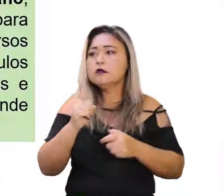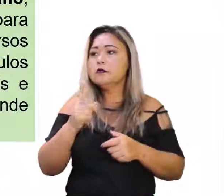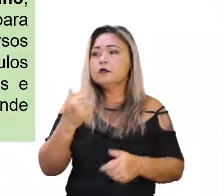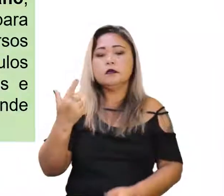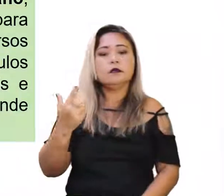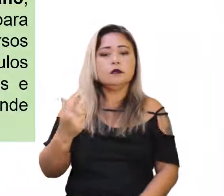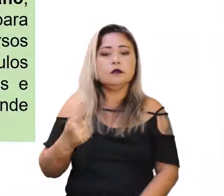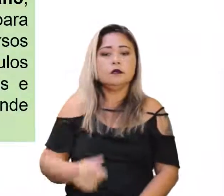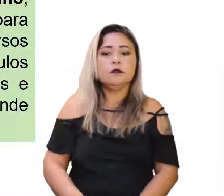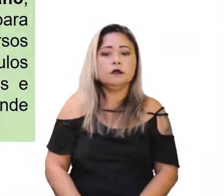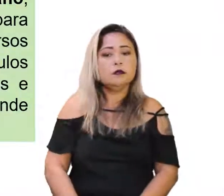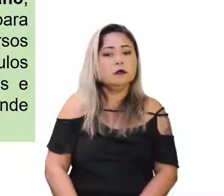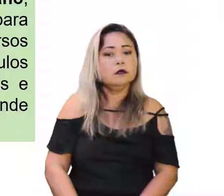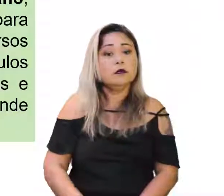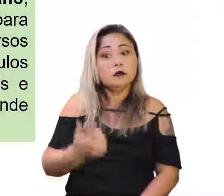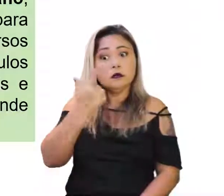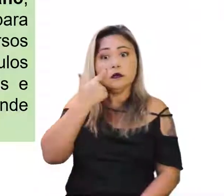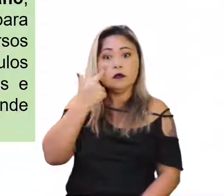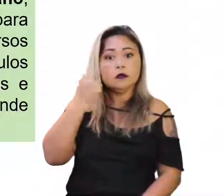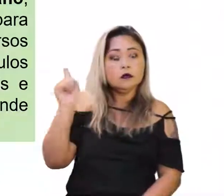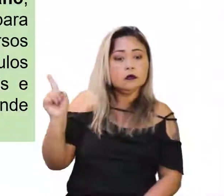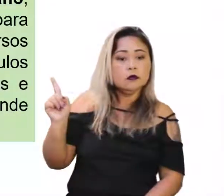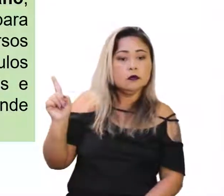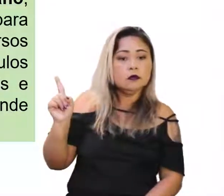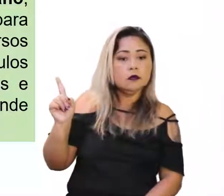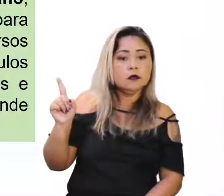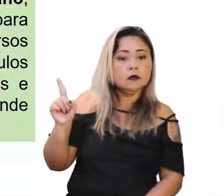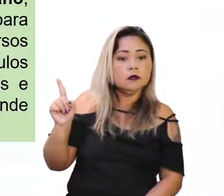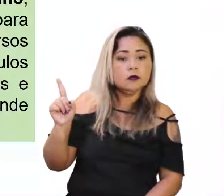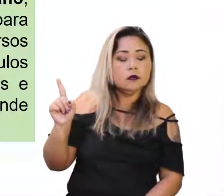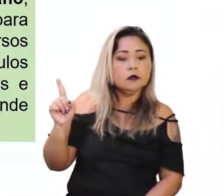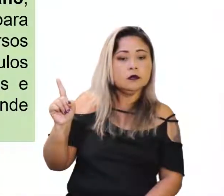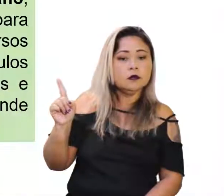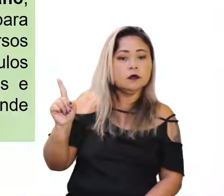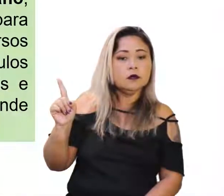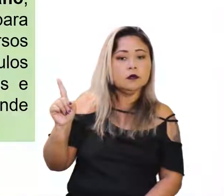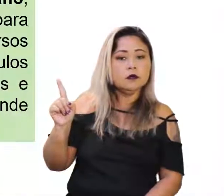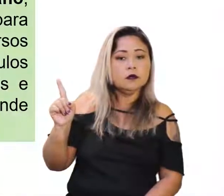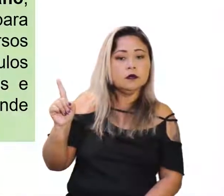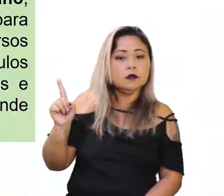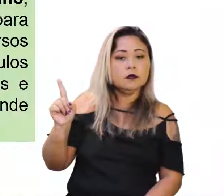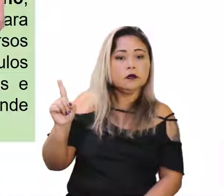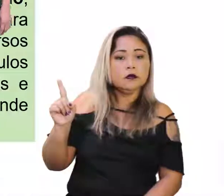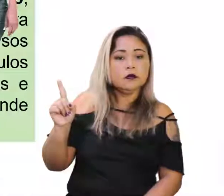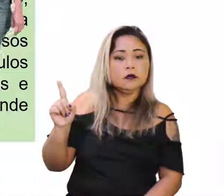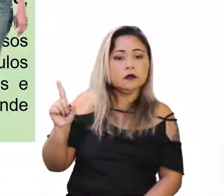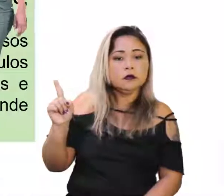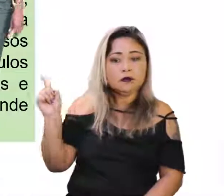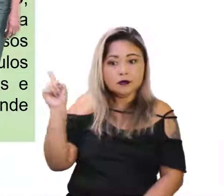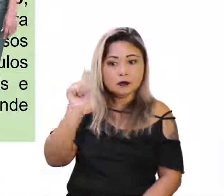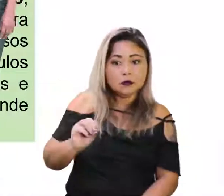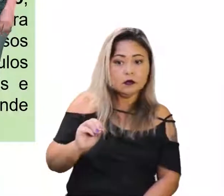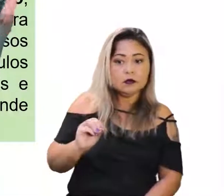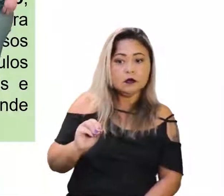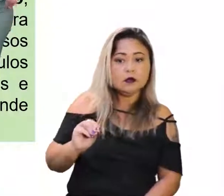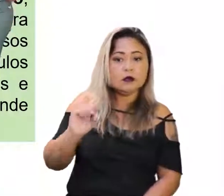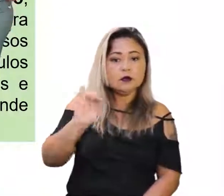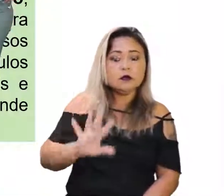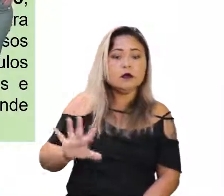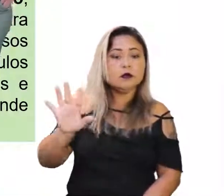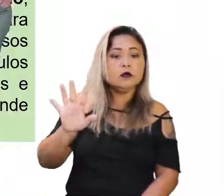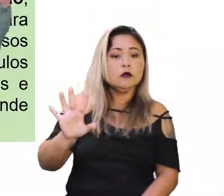para nós? conhecer. Só para a gente apreciar mais aqui. Olha aí. Isso, tá, não amplia, né? Só nós que entramos dentro da